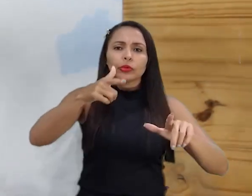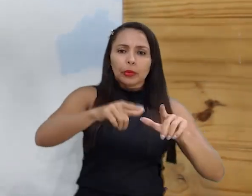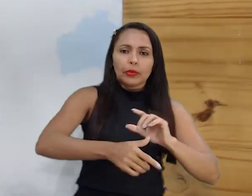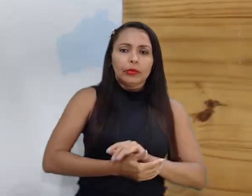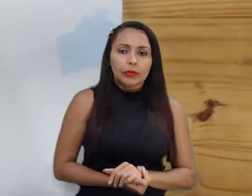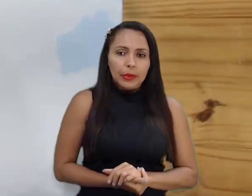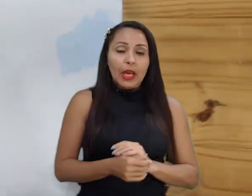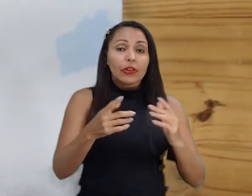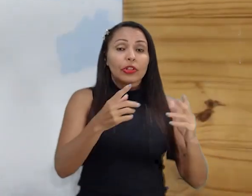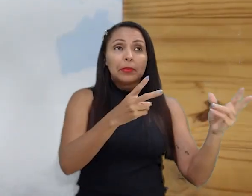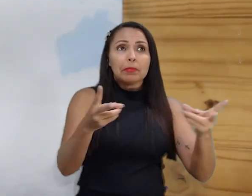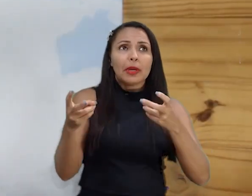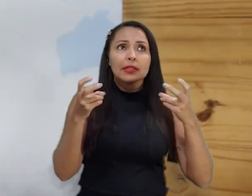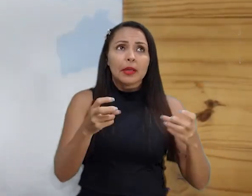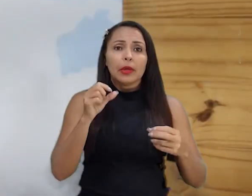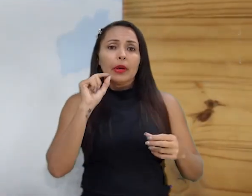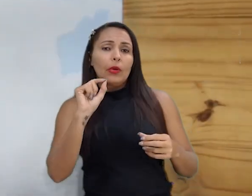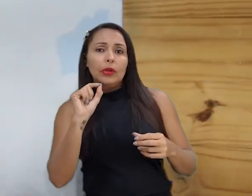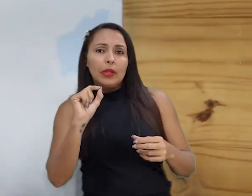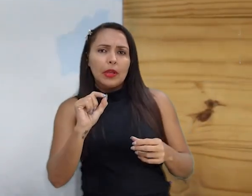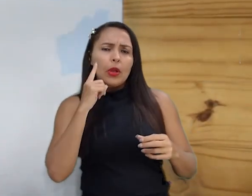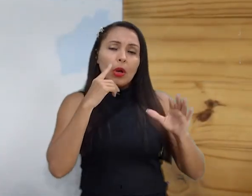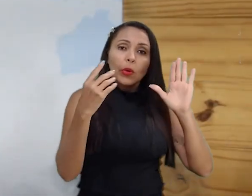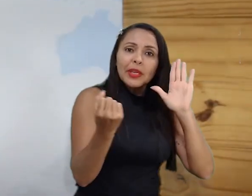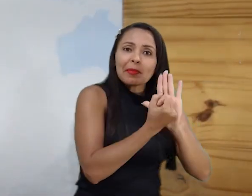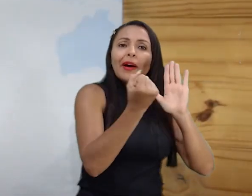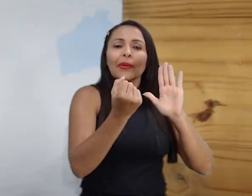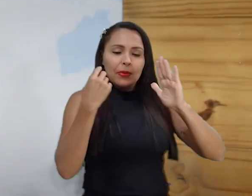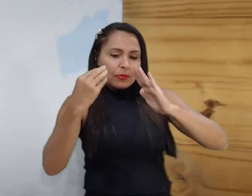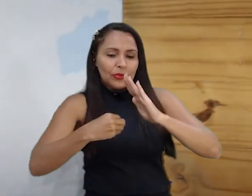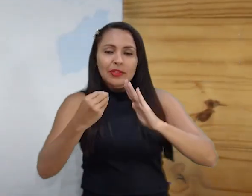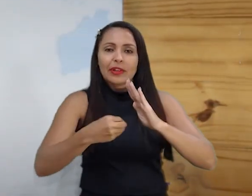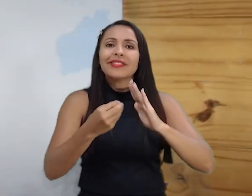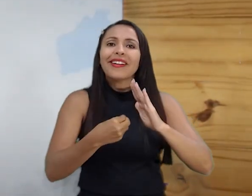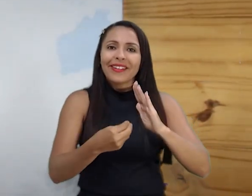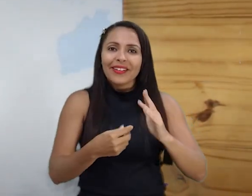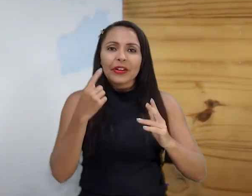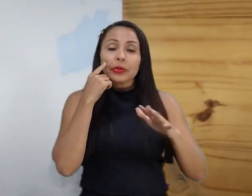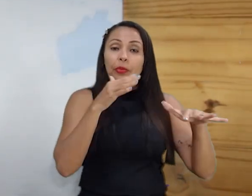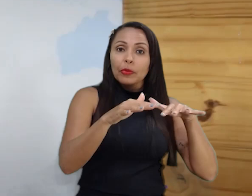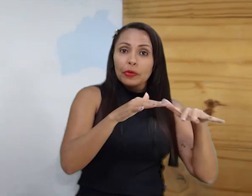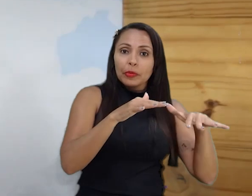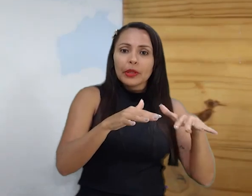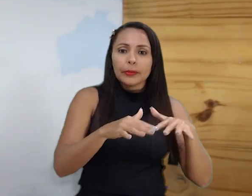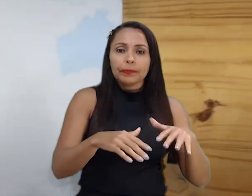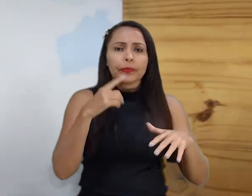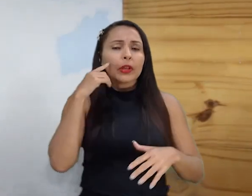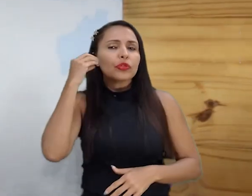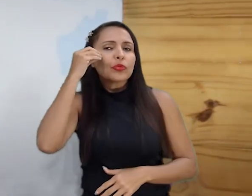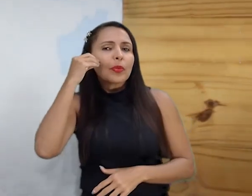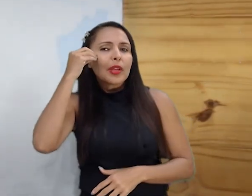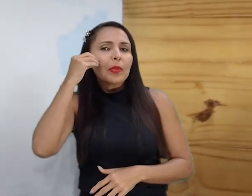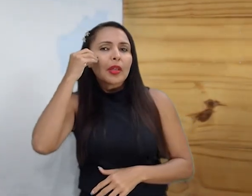vanguardas, a gente percebe o que mais marcou o design gráfico, né, nesse movimento é a